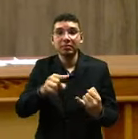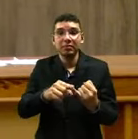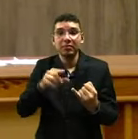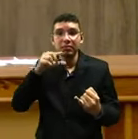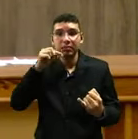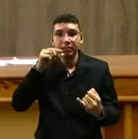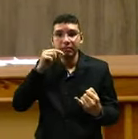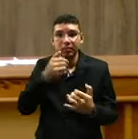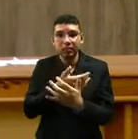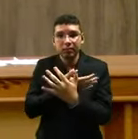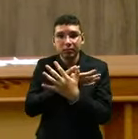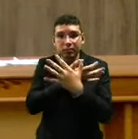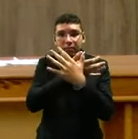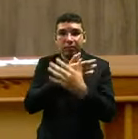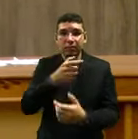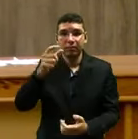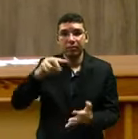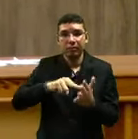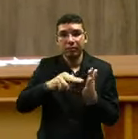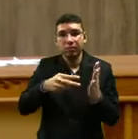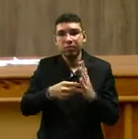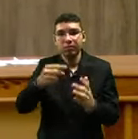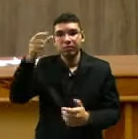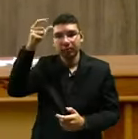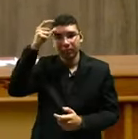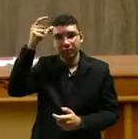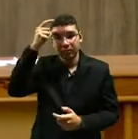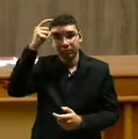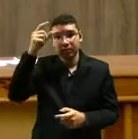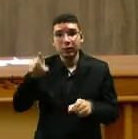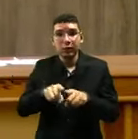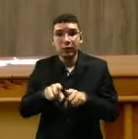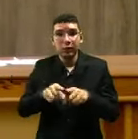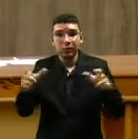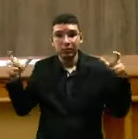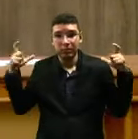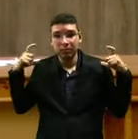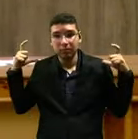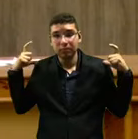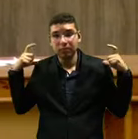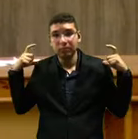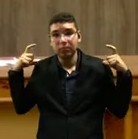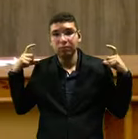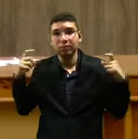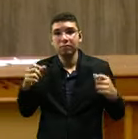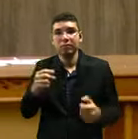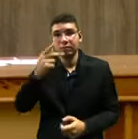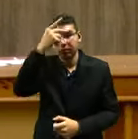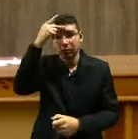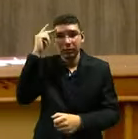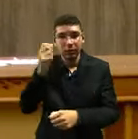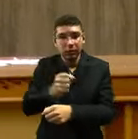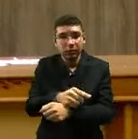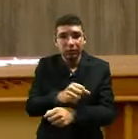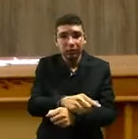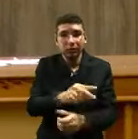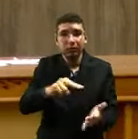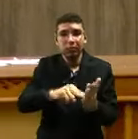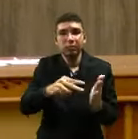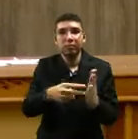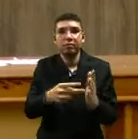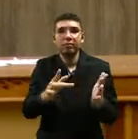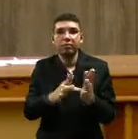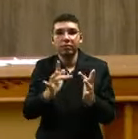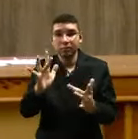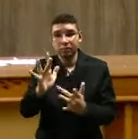os agentes mundano os demônios o Semeador é Cristo primeira coisa O